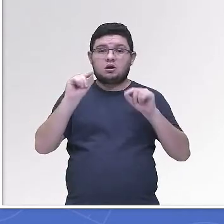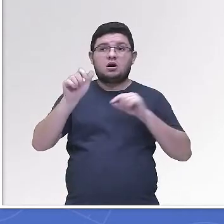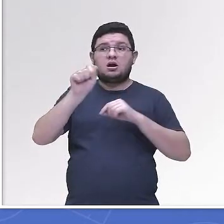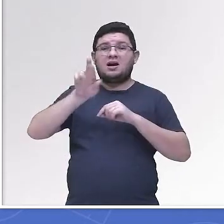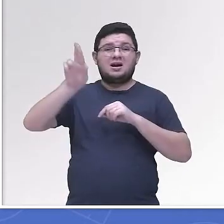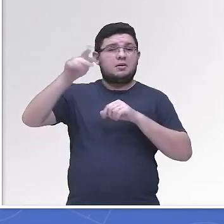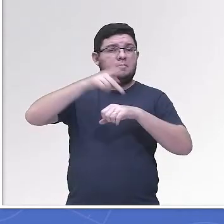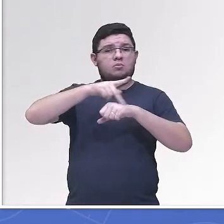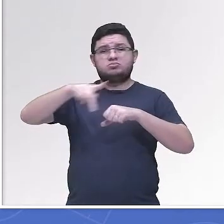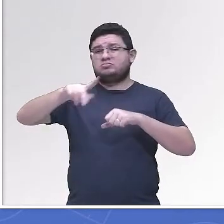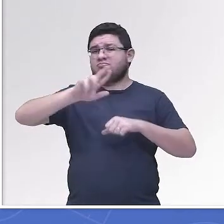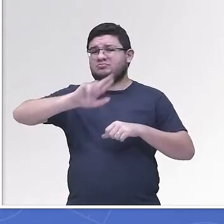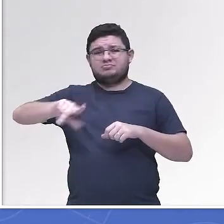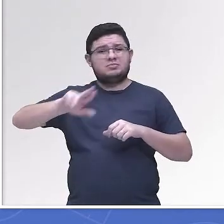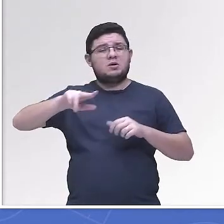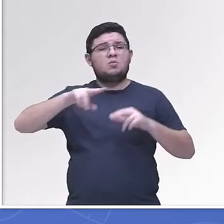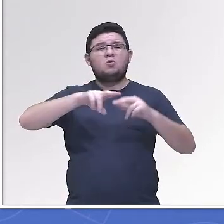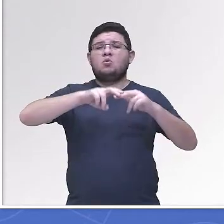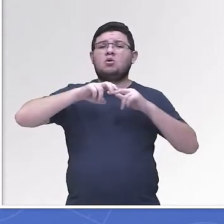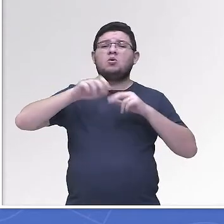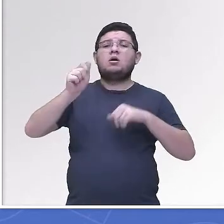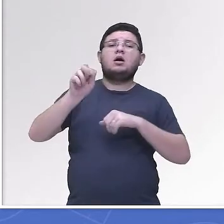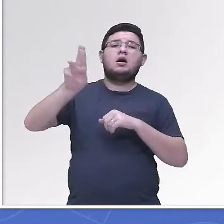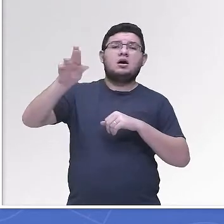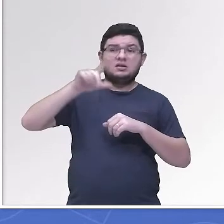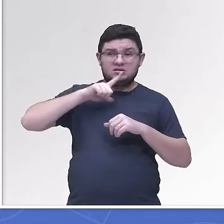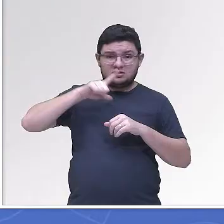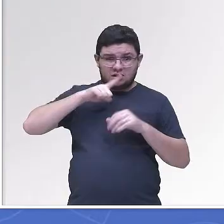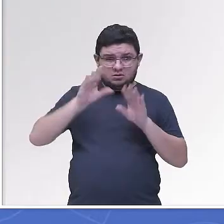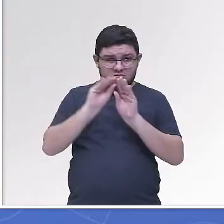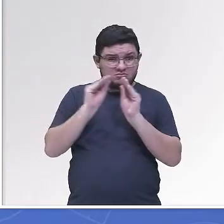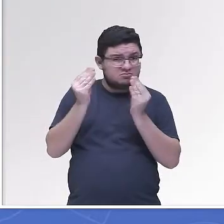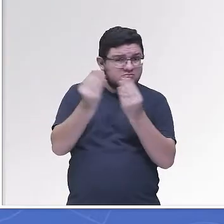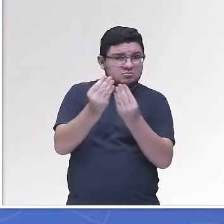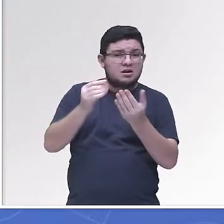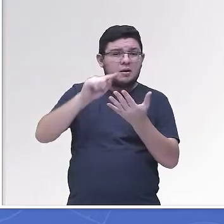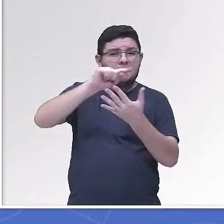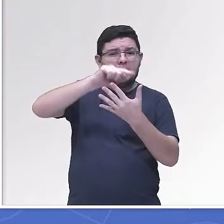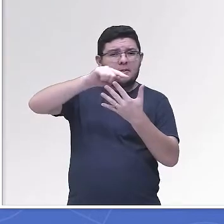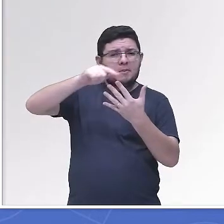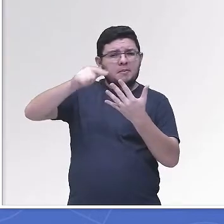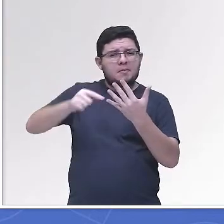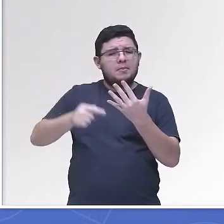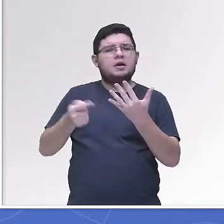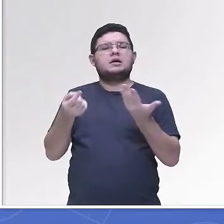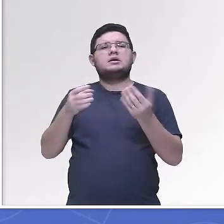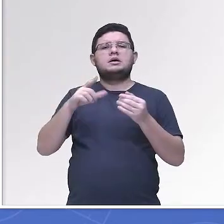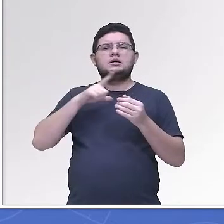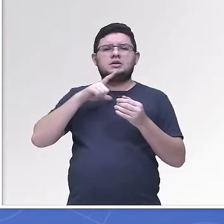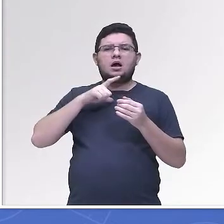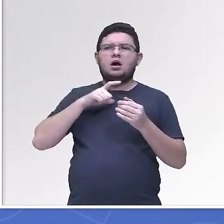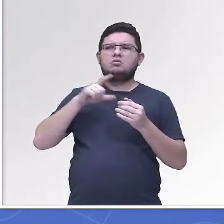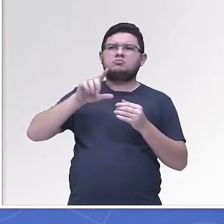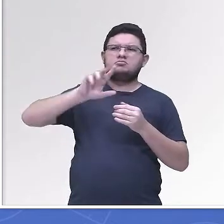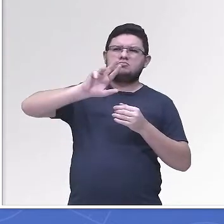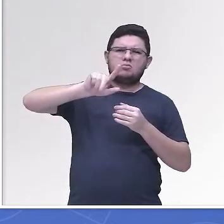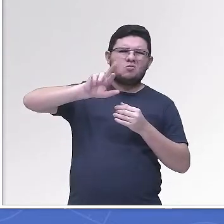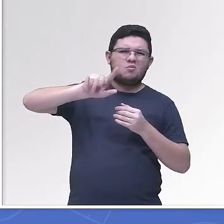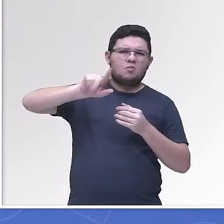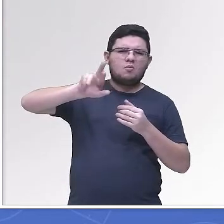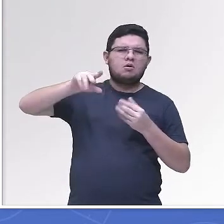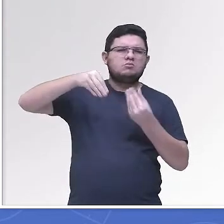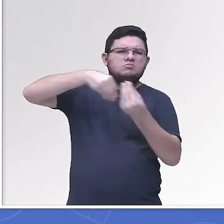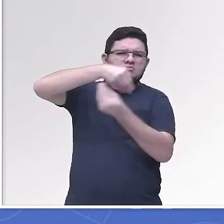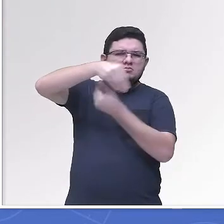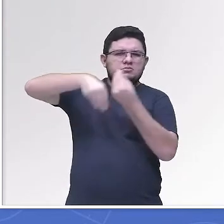quê? Porque o ar ele é formado pela mistura de vários outros gases, nitrogênio, oxigênio, hidrogênio, vários outros gases.